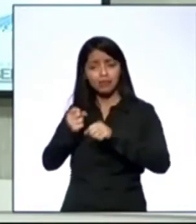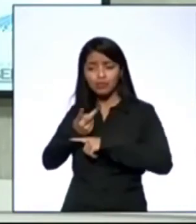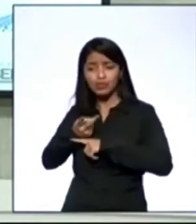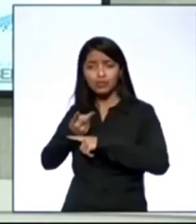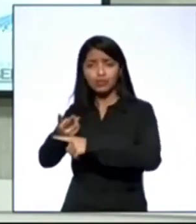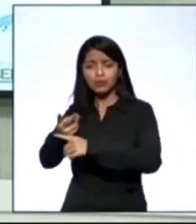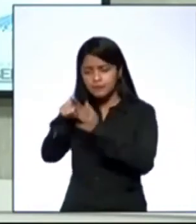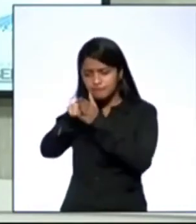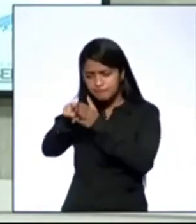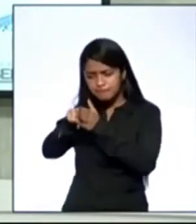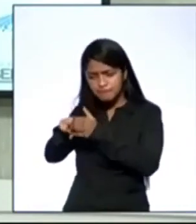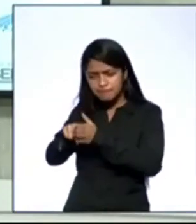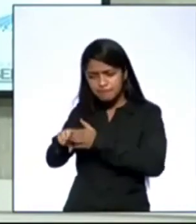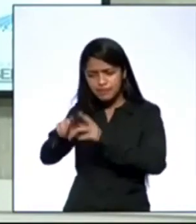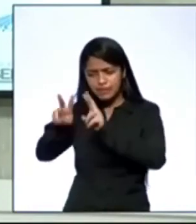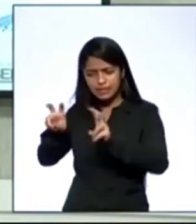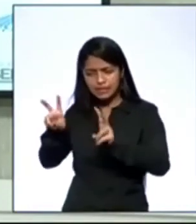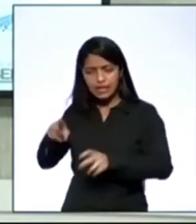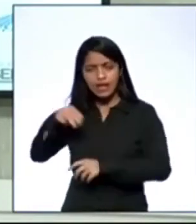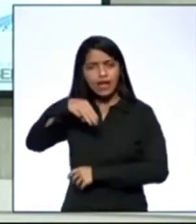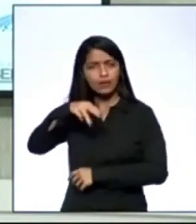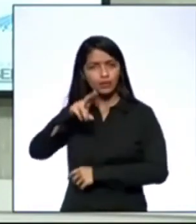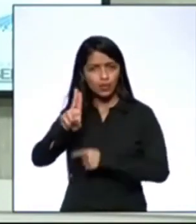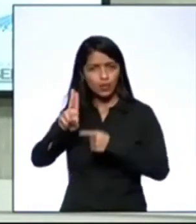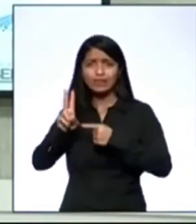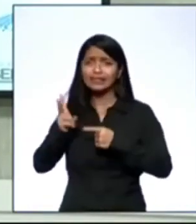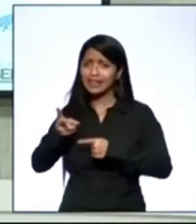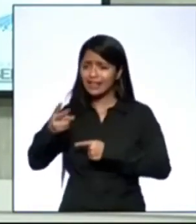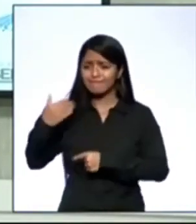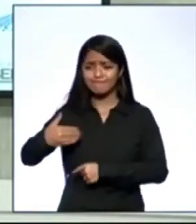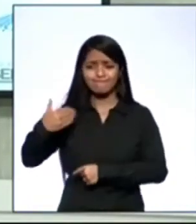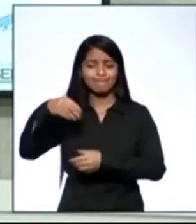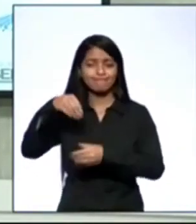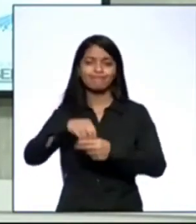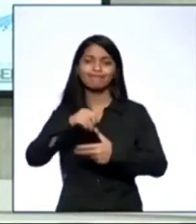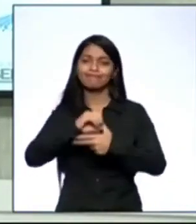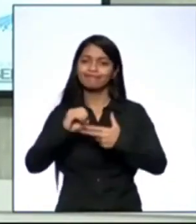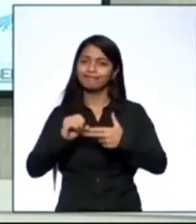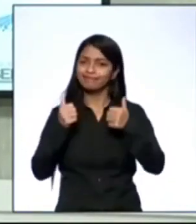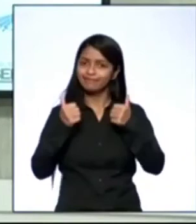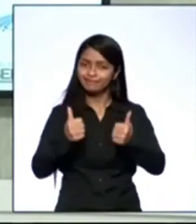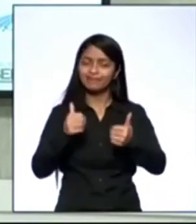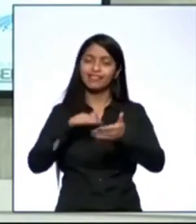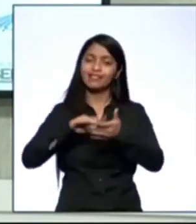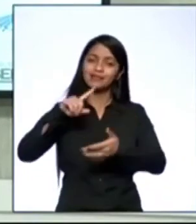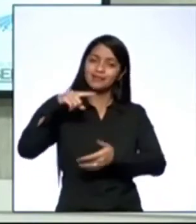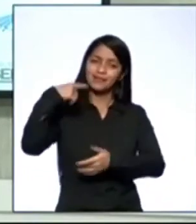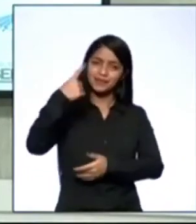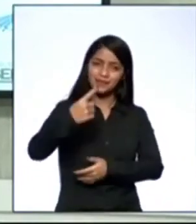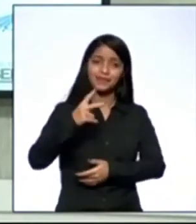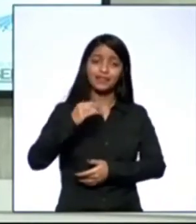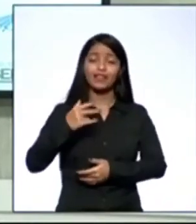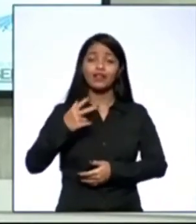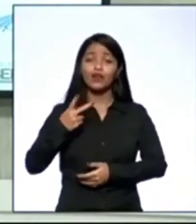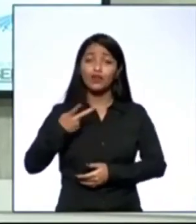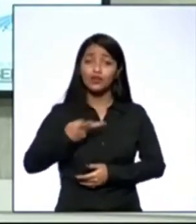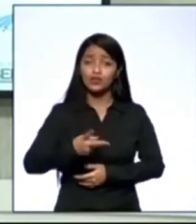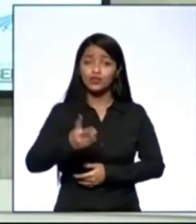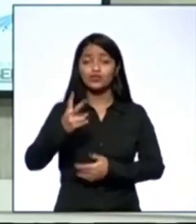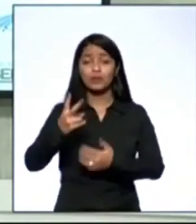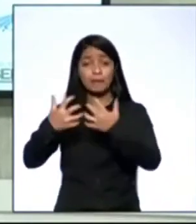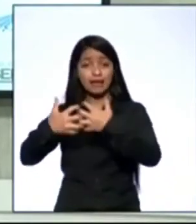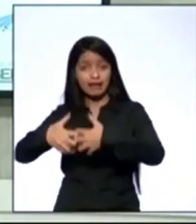dizendo, que o assunto movimento uniforme é um assunto sempre presente. Tá bom? Até a próxima, nós vamos seguindo com mecânica